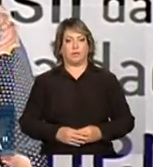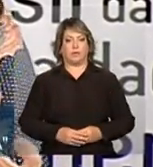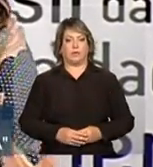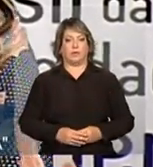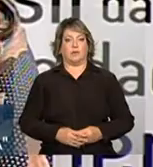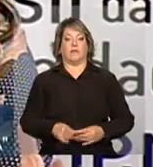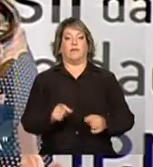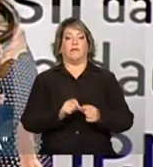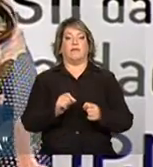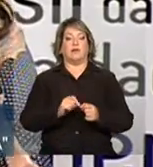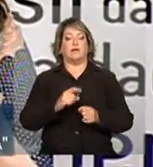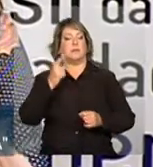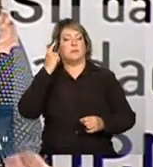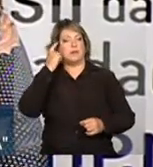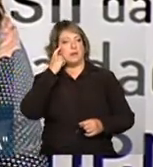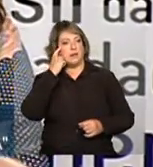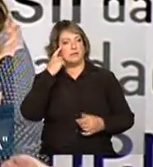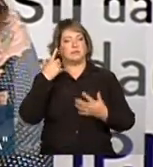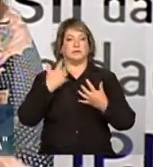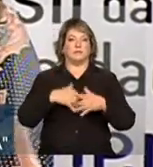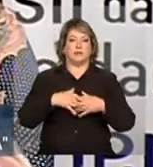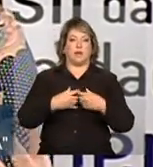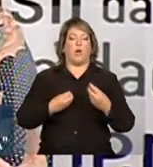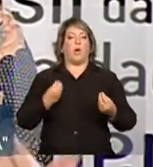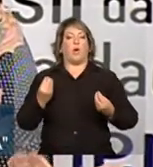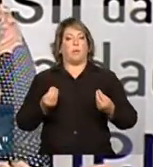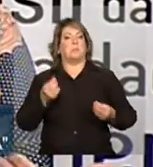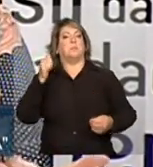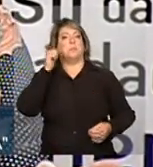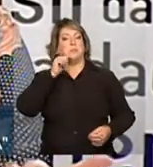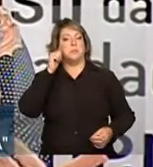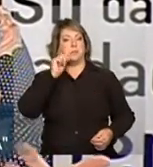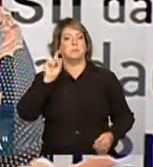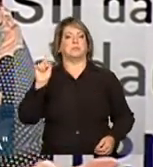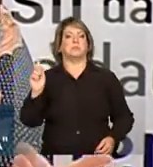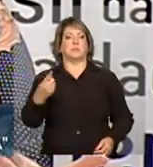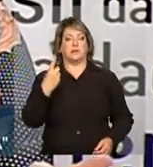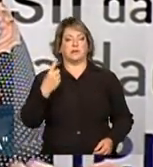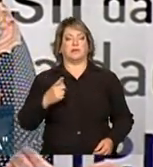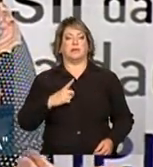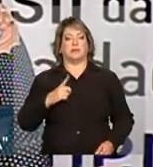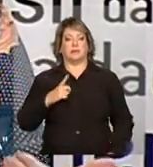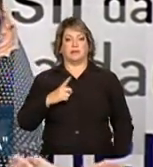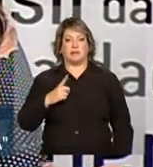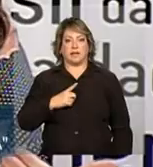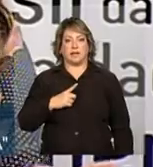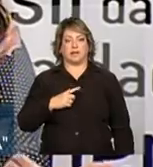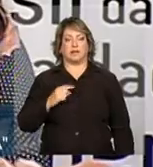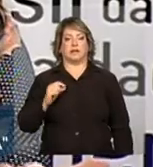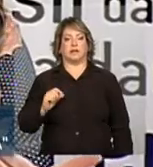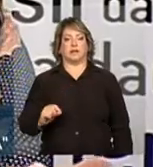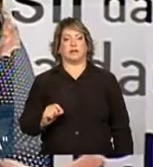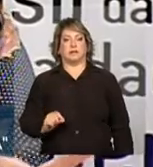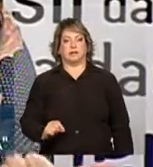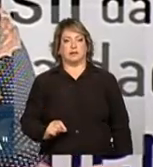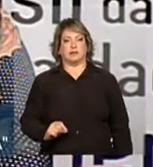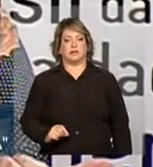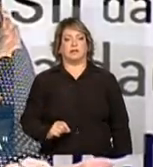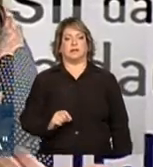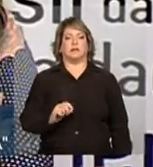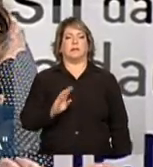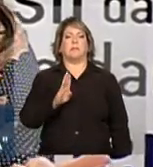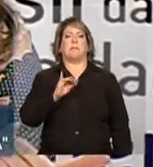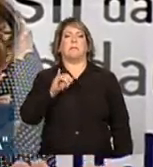quando você faz a reflexão do quanto a mulher tem baixa representação